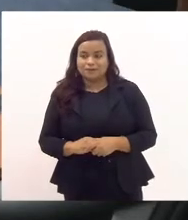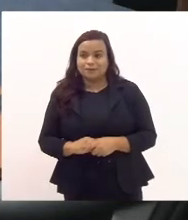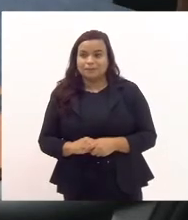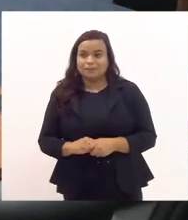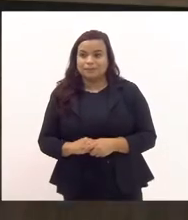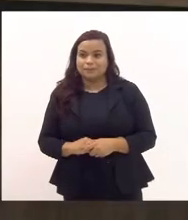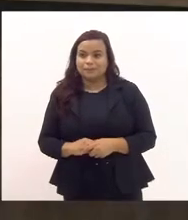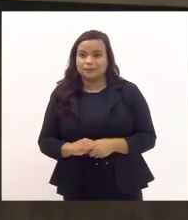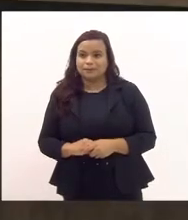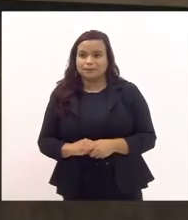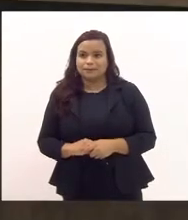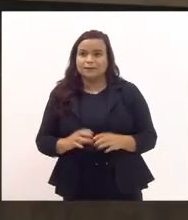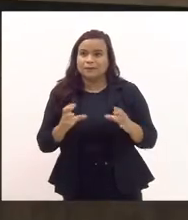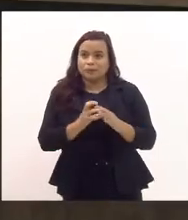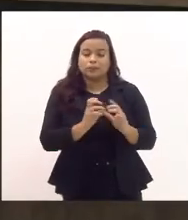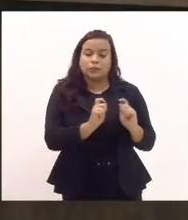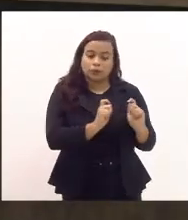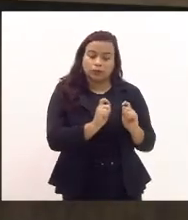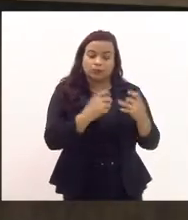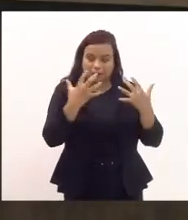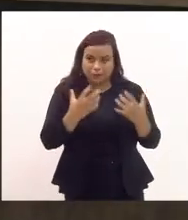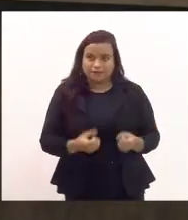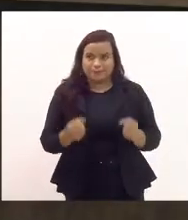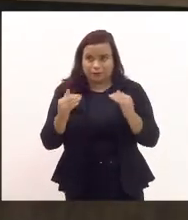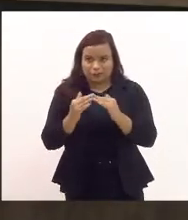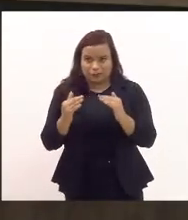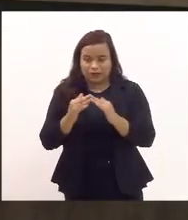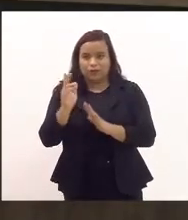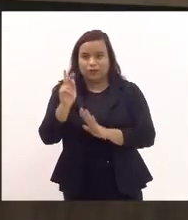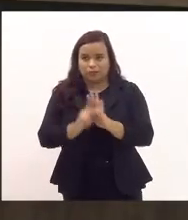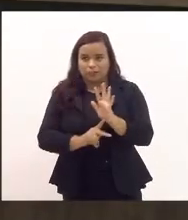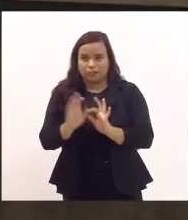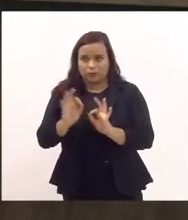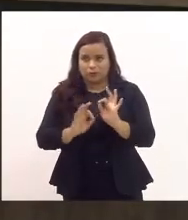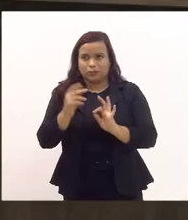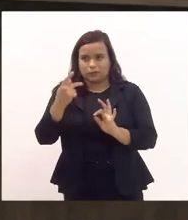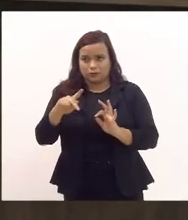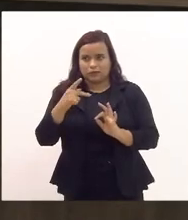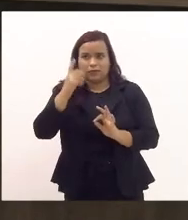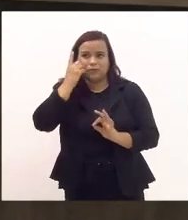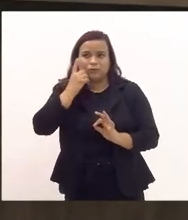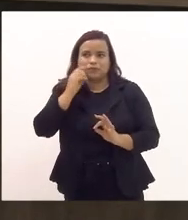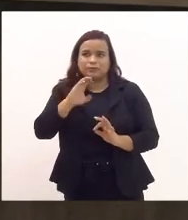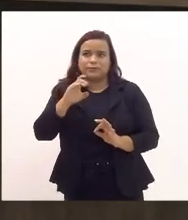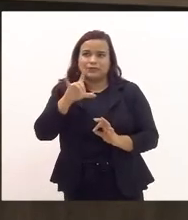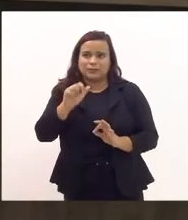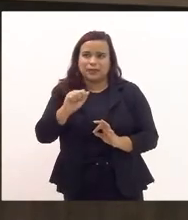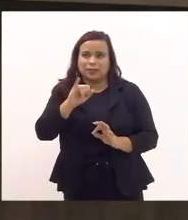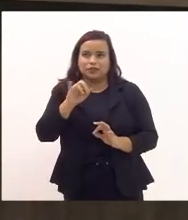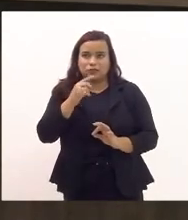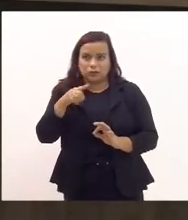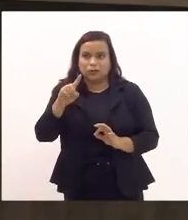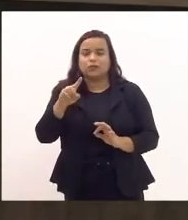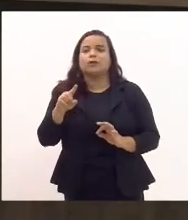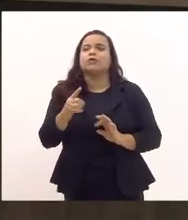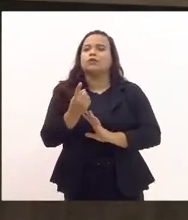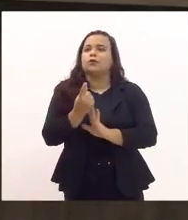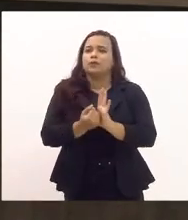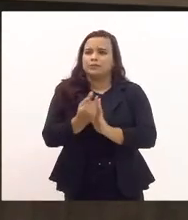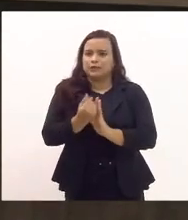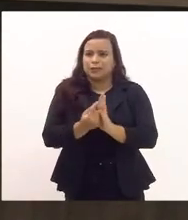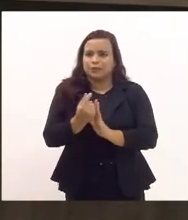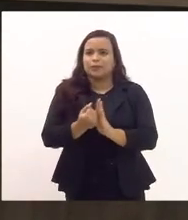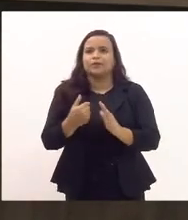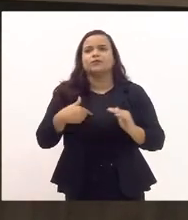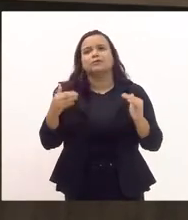e na condição de Economia foi favorável ao projeto da deputada a Célia Jordão médio orçamento ou